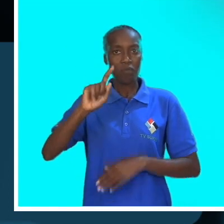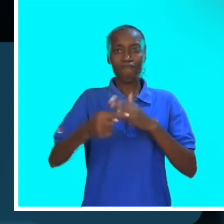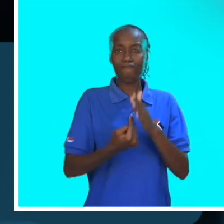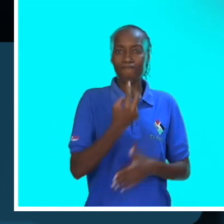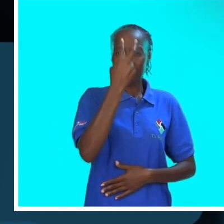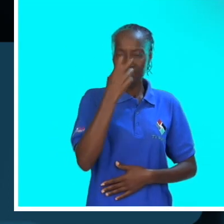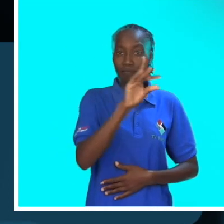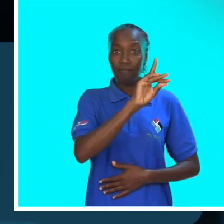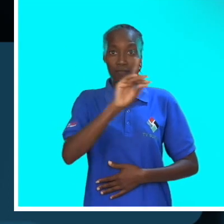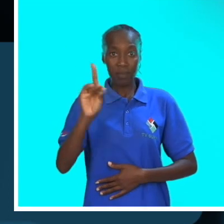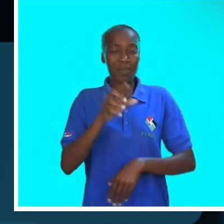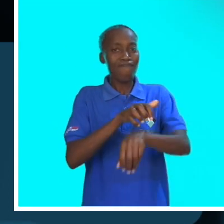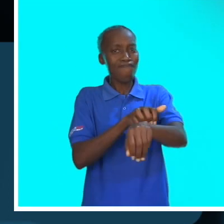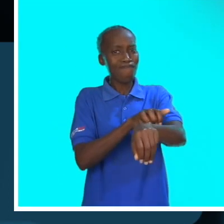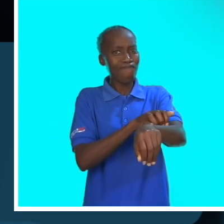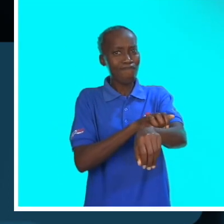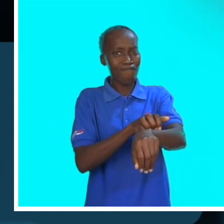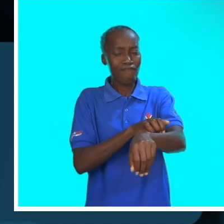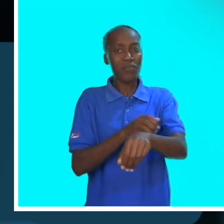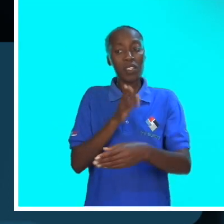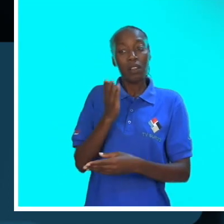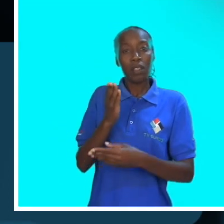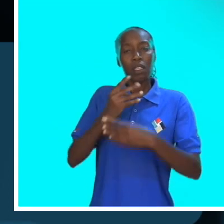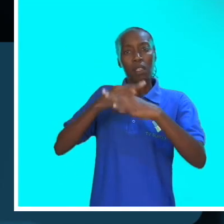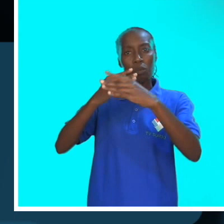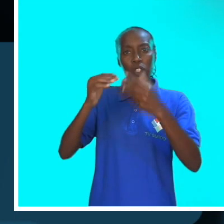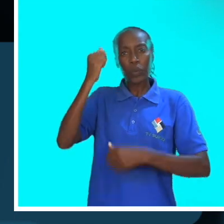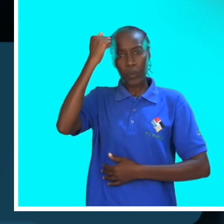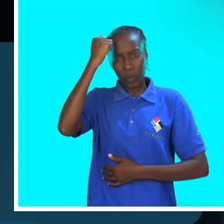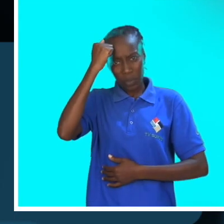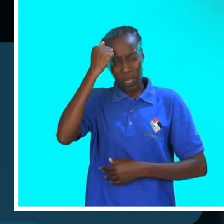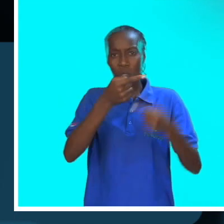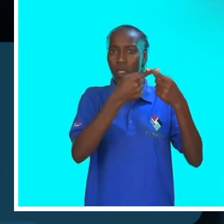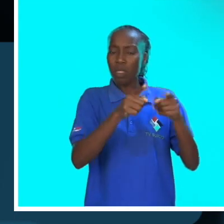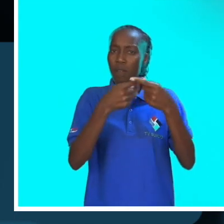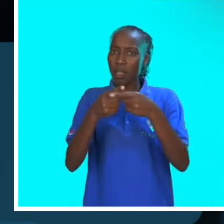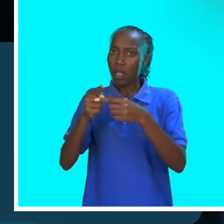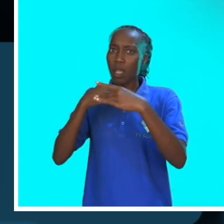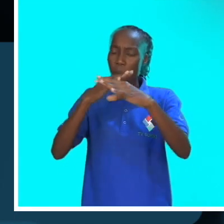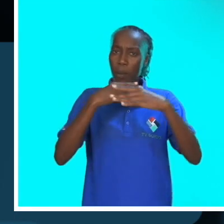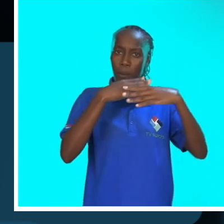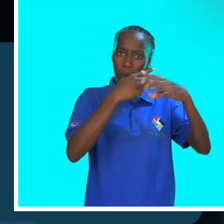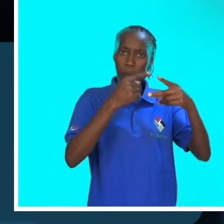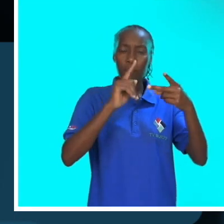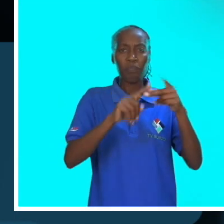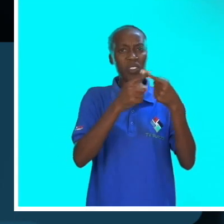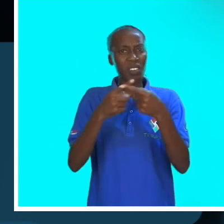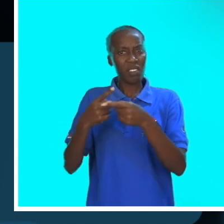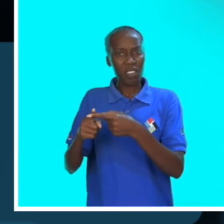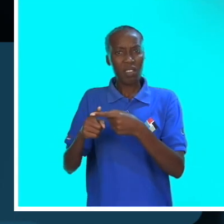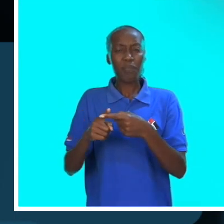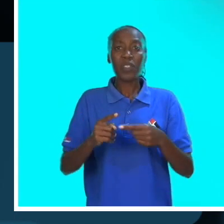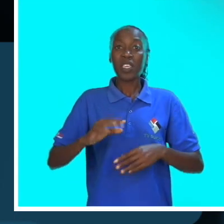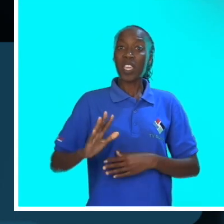música mais conhecida, não é? Com várias músicas, falo de quando haver a vida, a esperança, enfim. E para si, que esteve